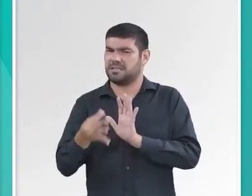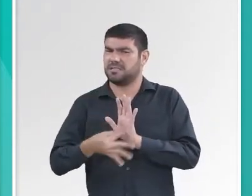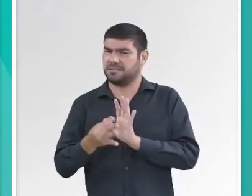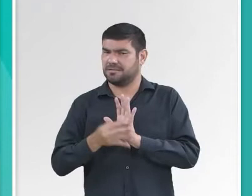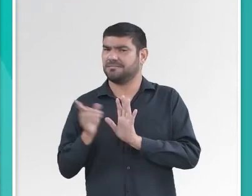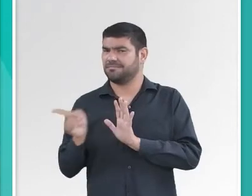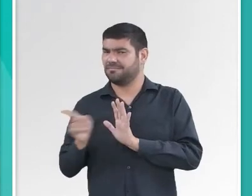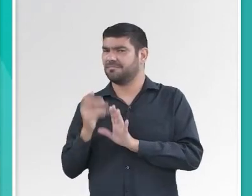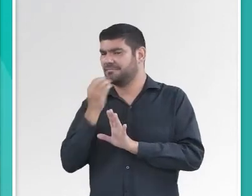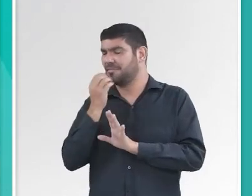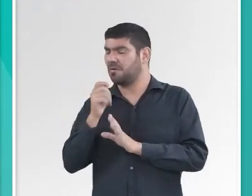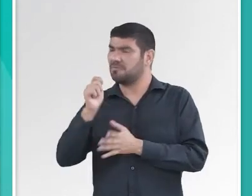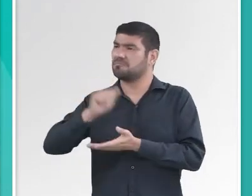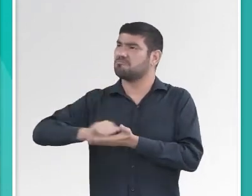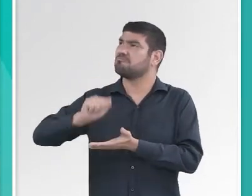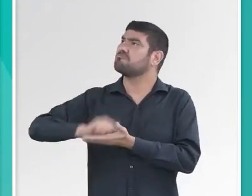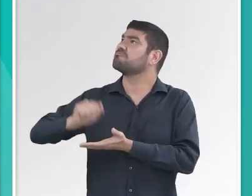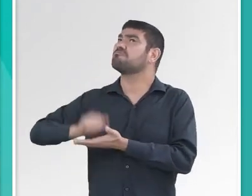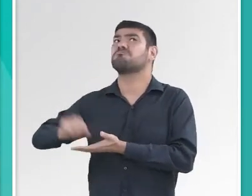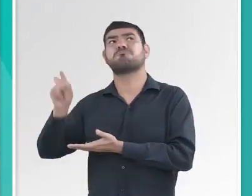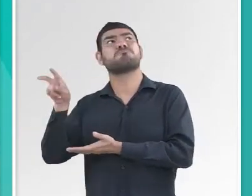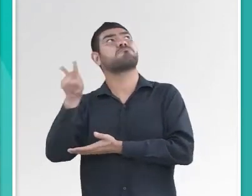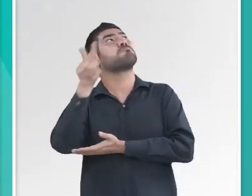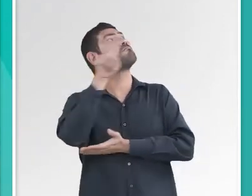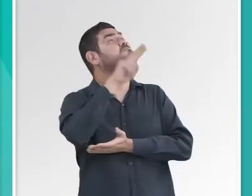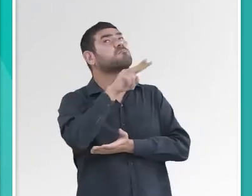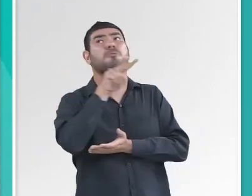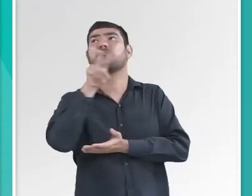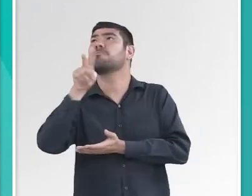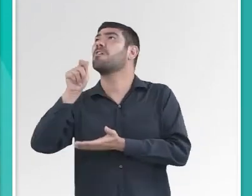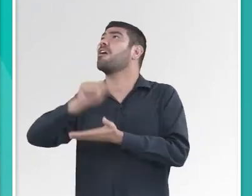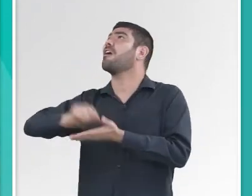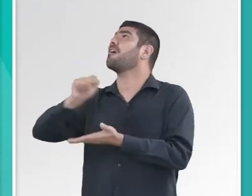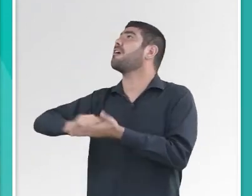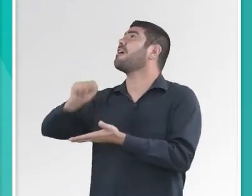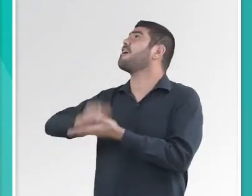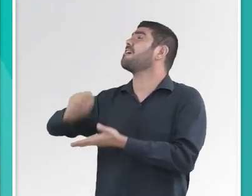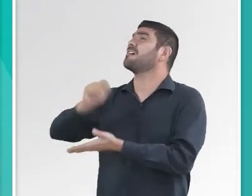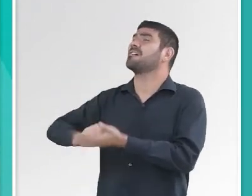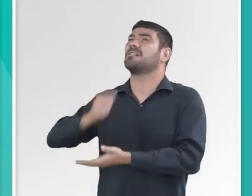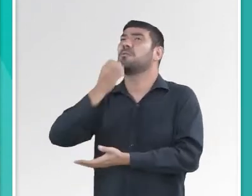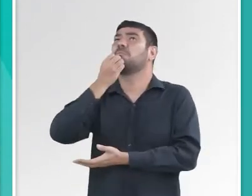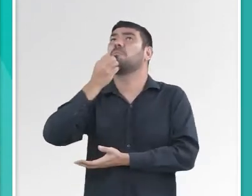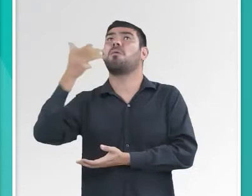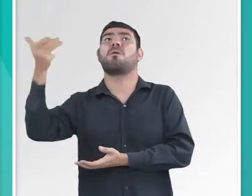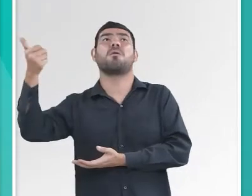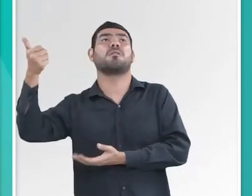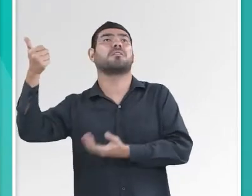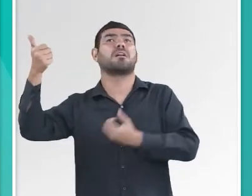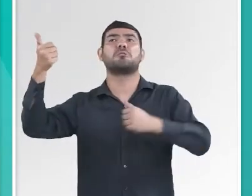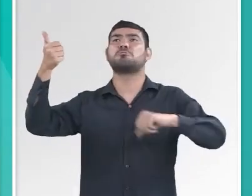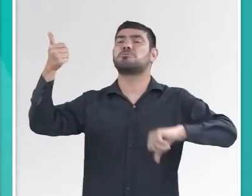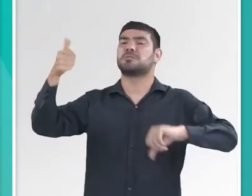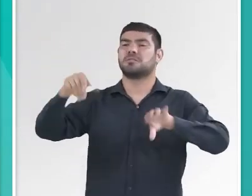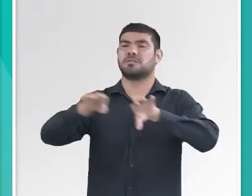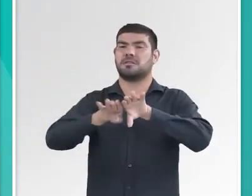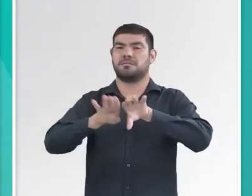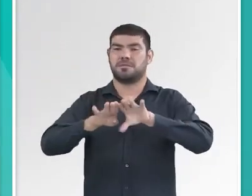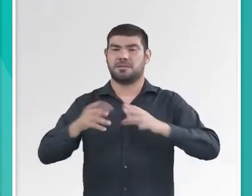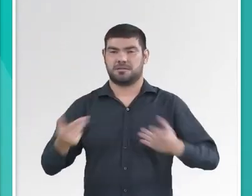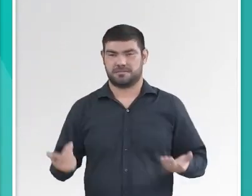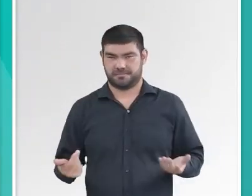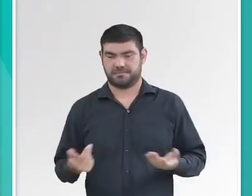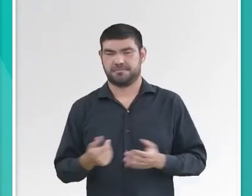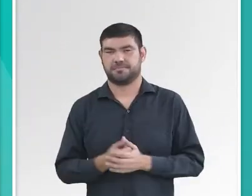para questionar, para apontar fatos, ou seja, o que é bom e apontar o que é ruim também, além de